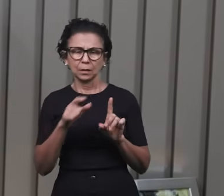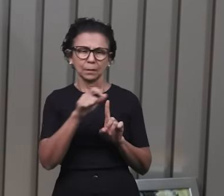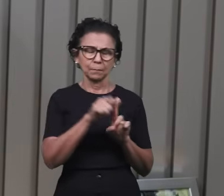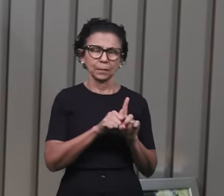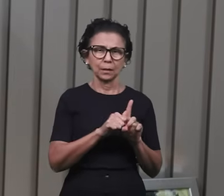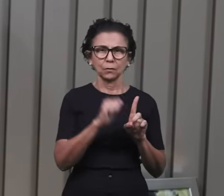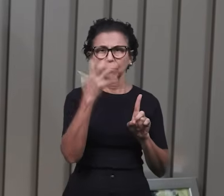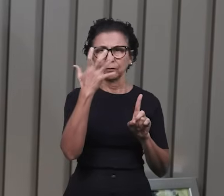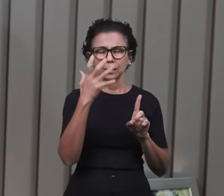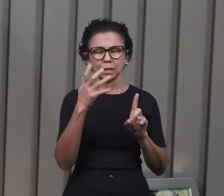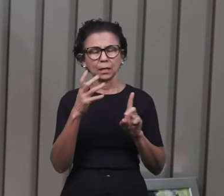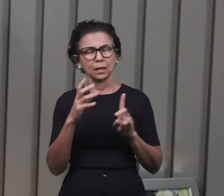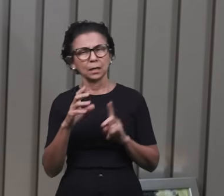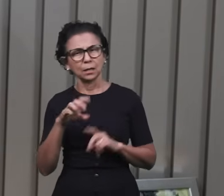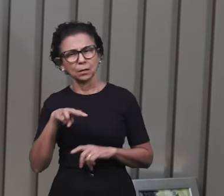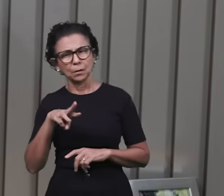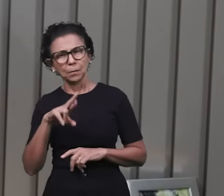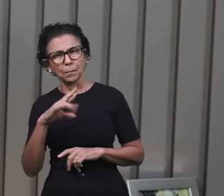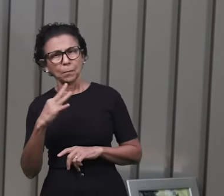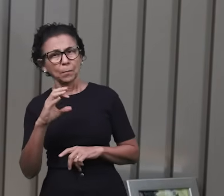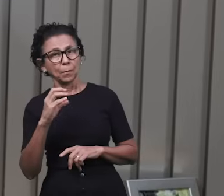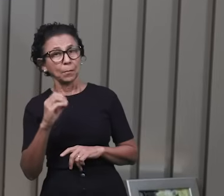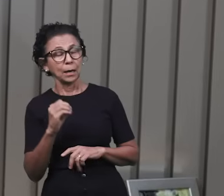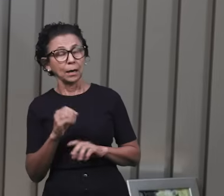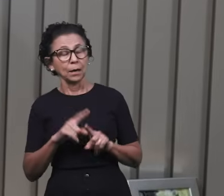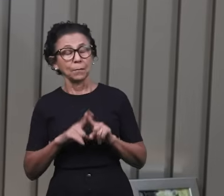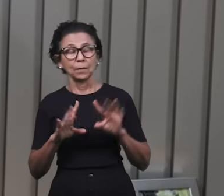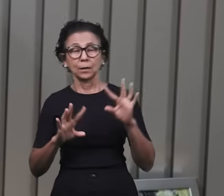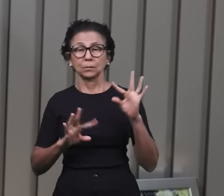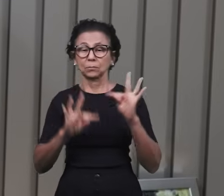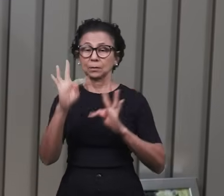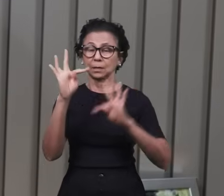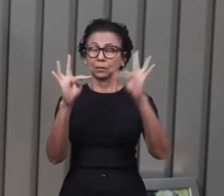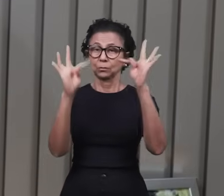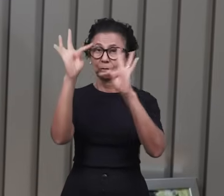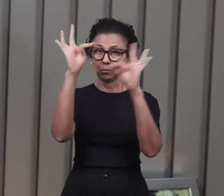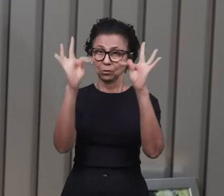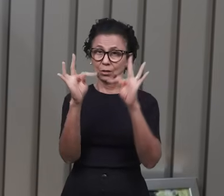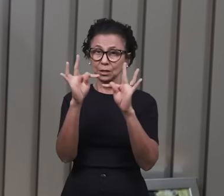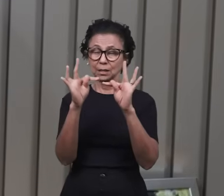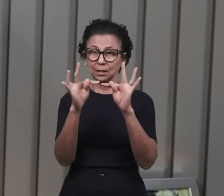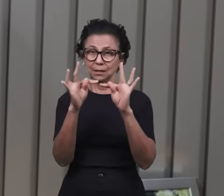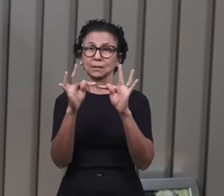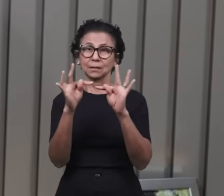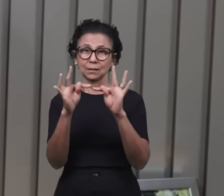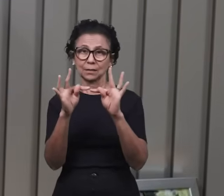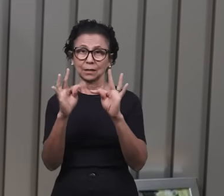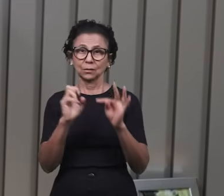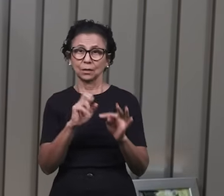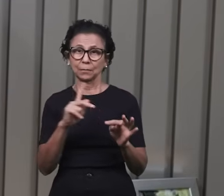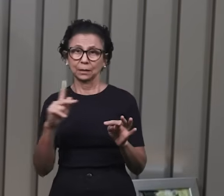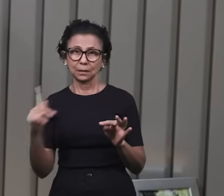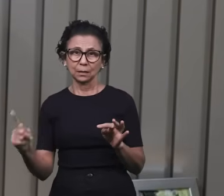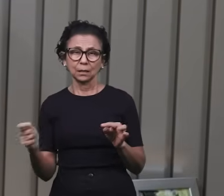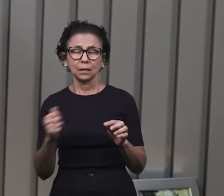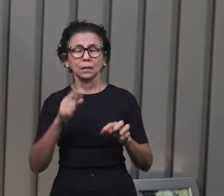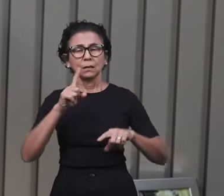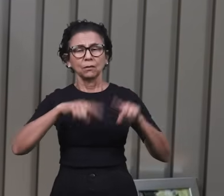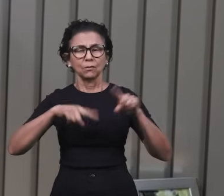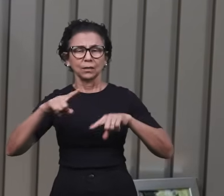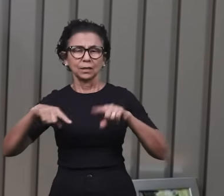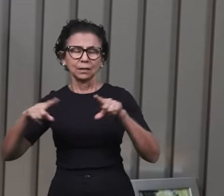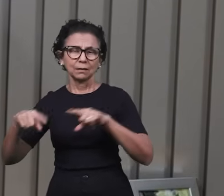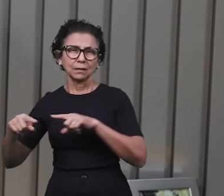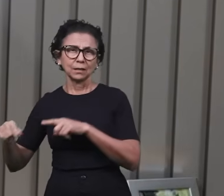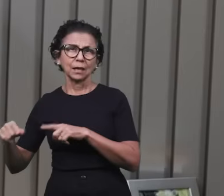entre fevereiro e março. Porém, com o uso dessas tecnologias que nós citamos, aliado também à escolha de variedades